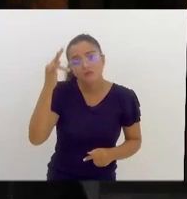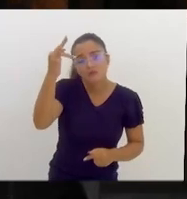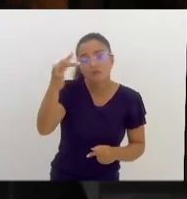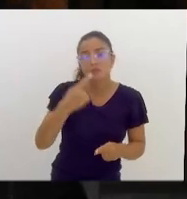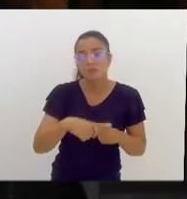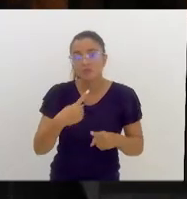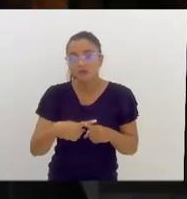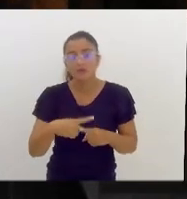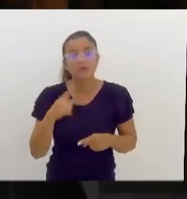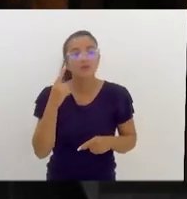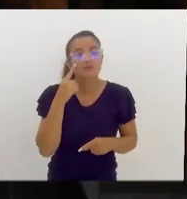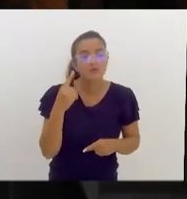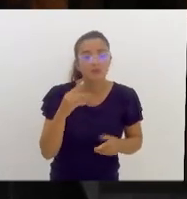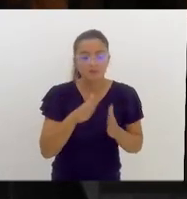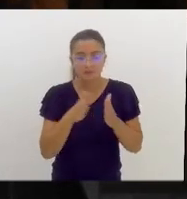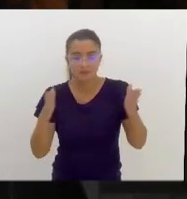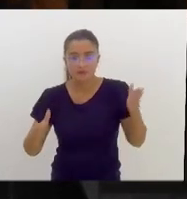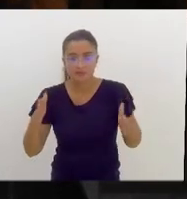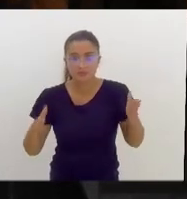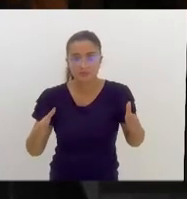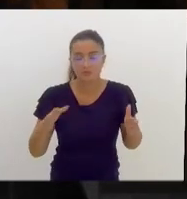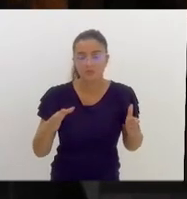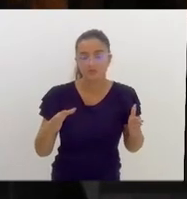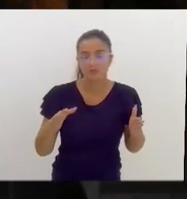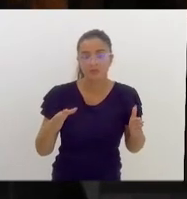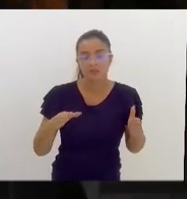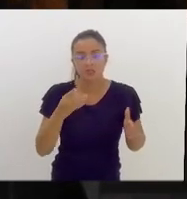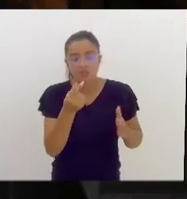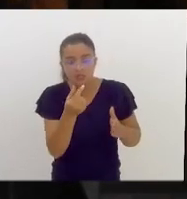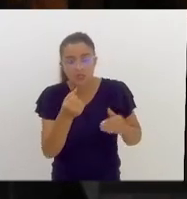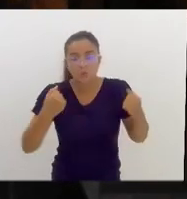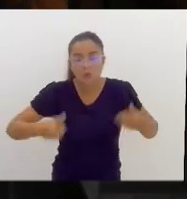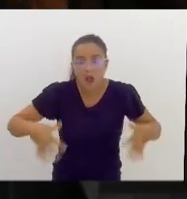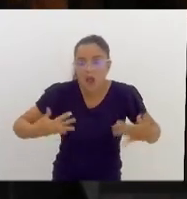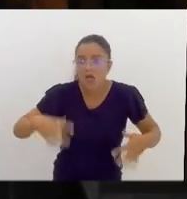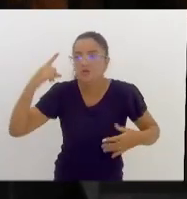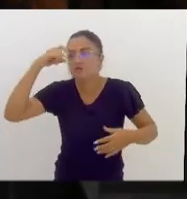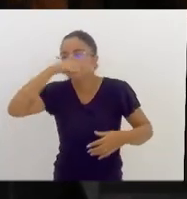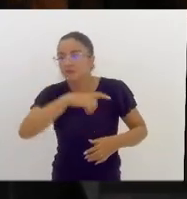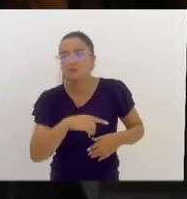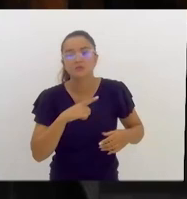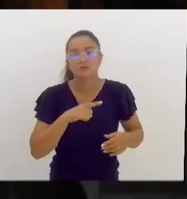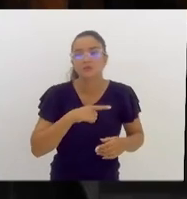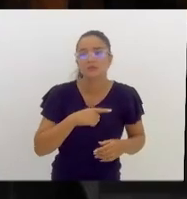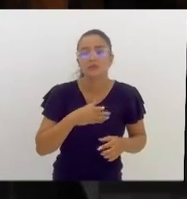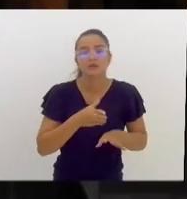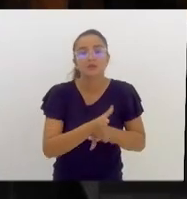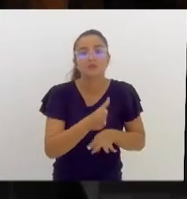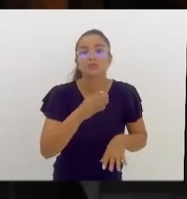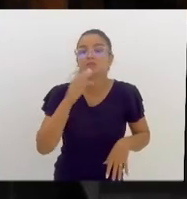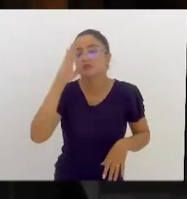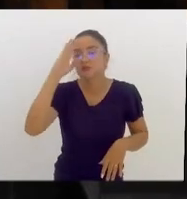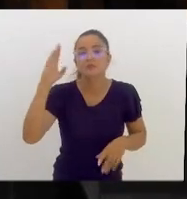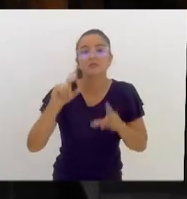qual o Rio de Janeiro está submetido hoje, ele tem como eixo central o congelamento do pagamento da dívida.